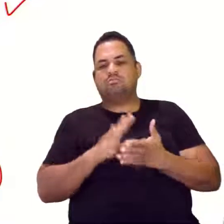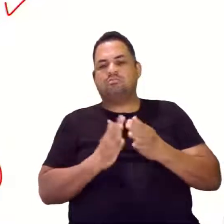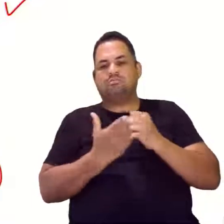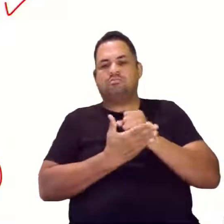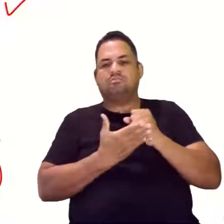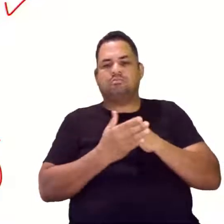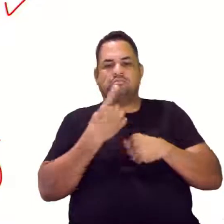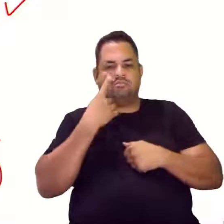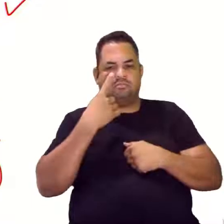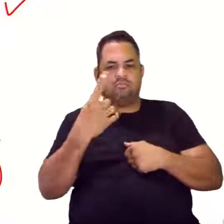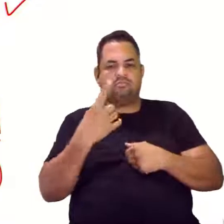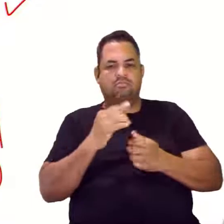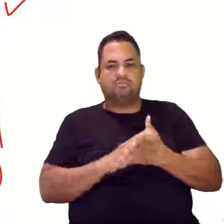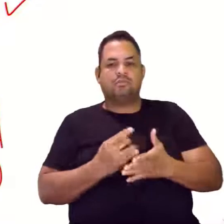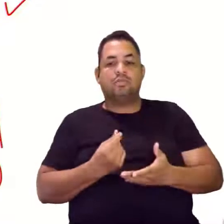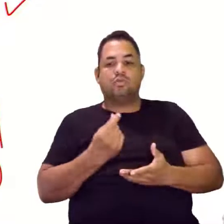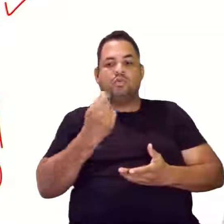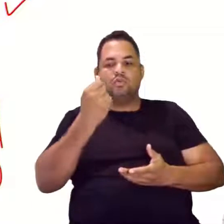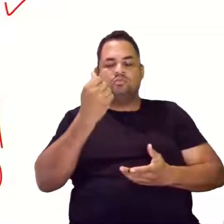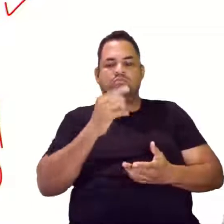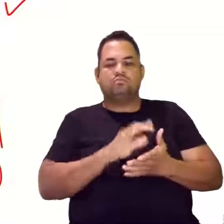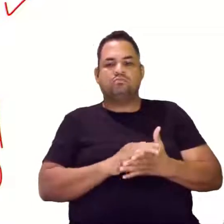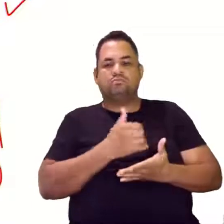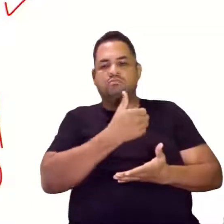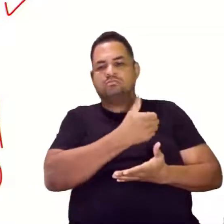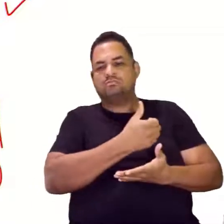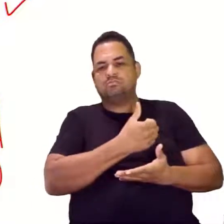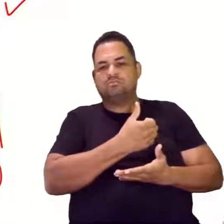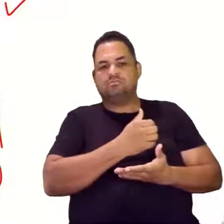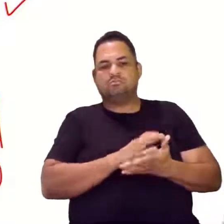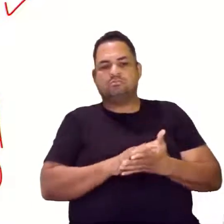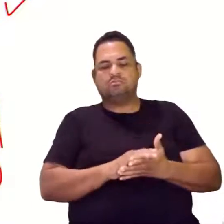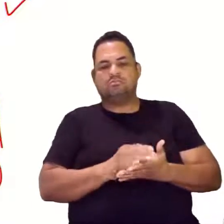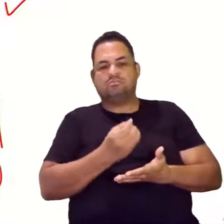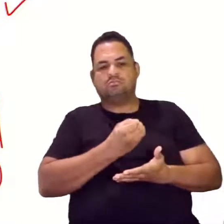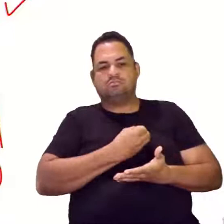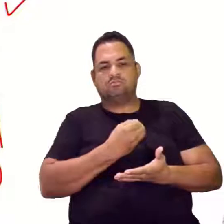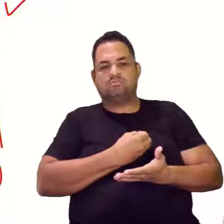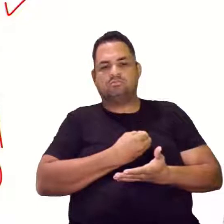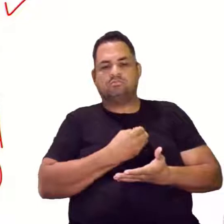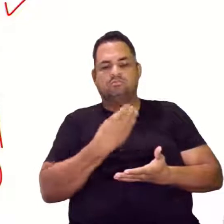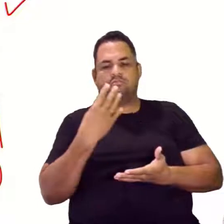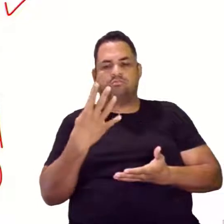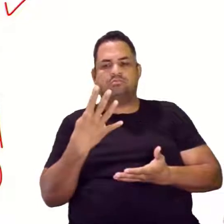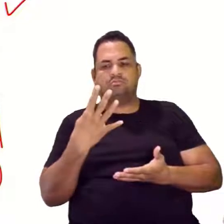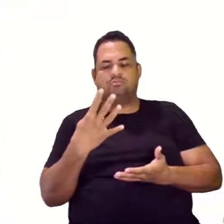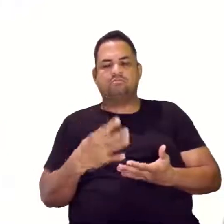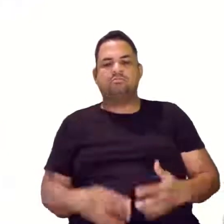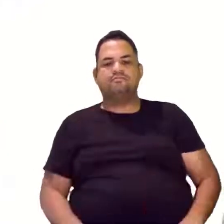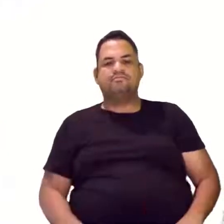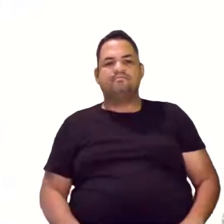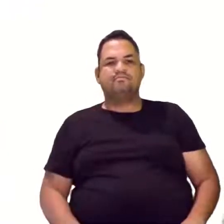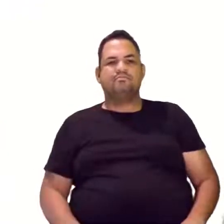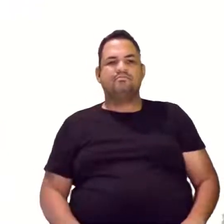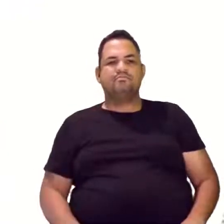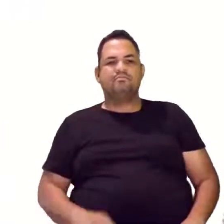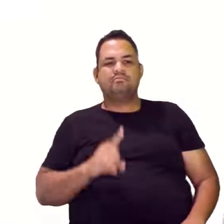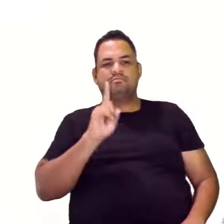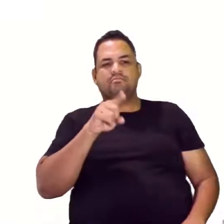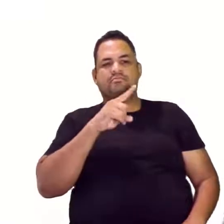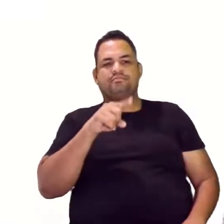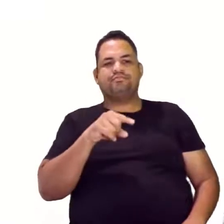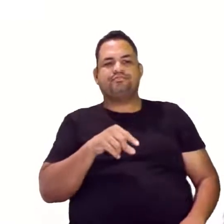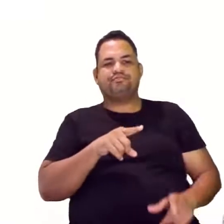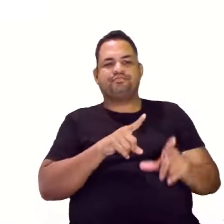base nisso, a gente viu que o que deu mais lucro foi o nosso item número 4. Né? Então, podemos marcar